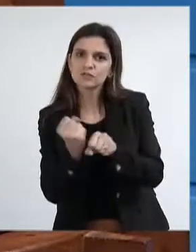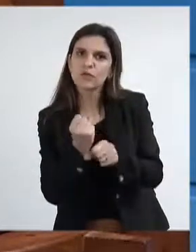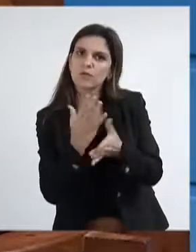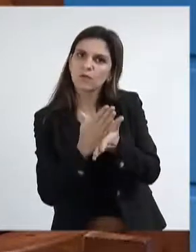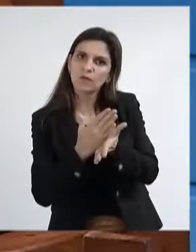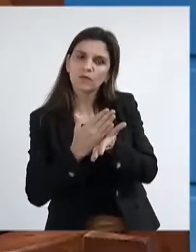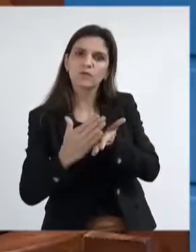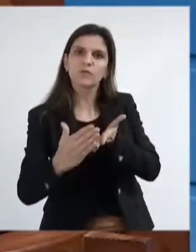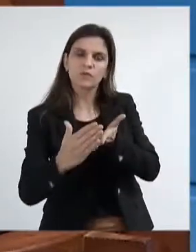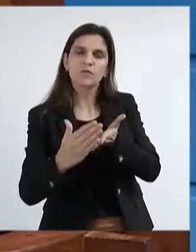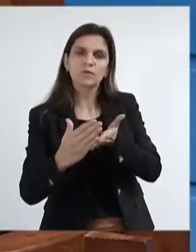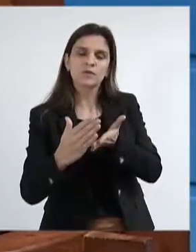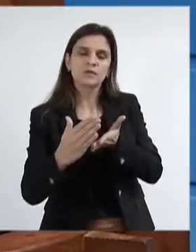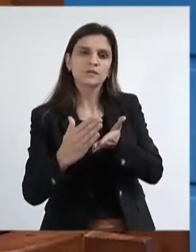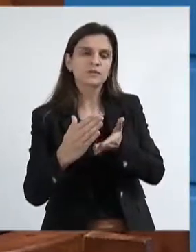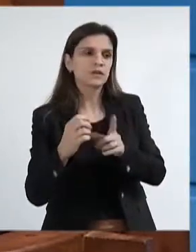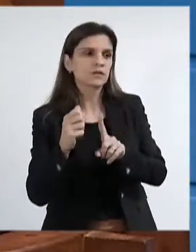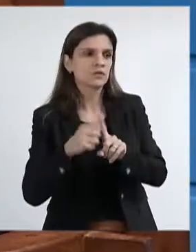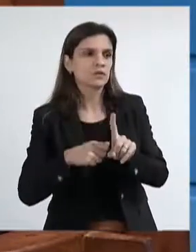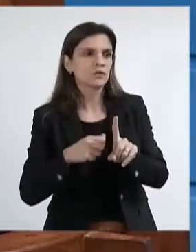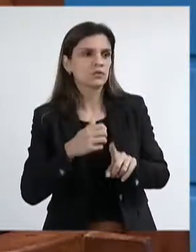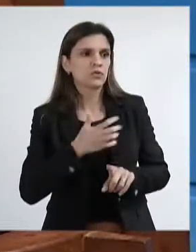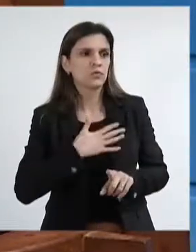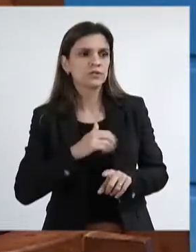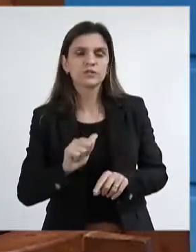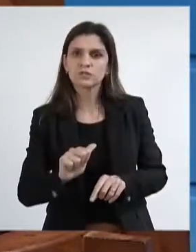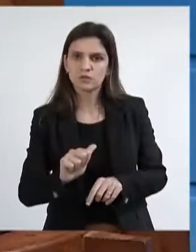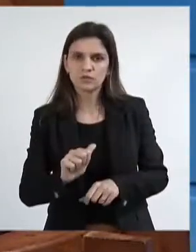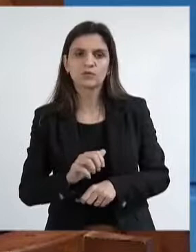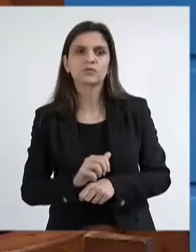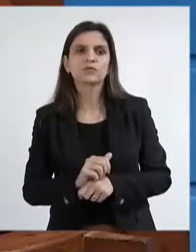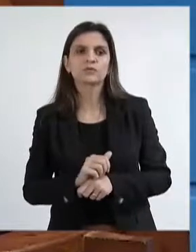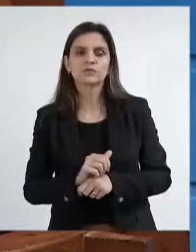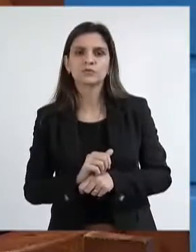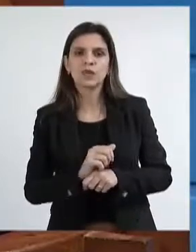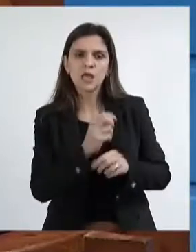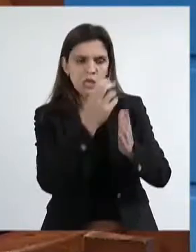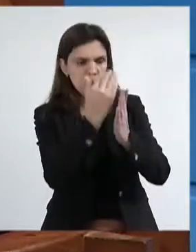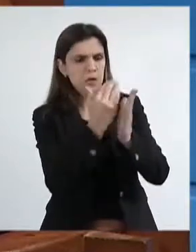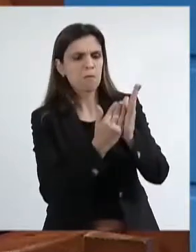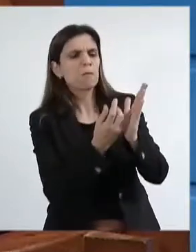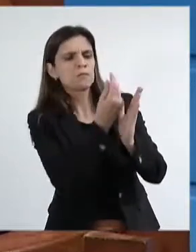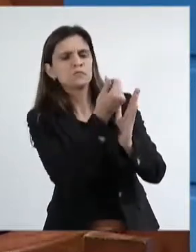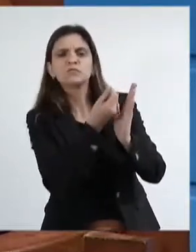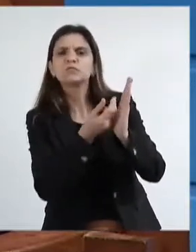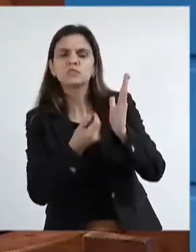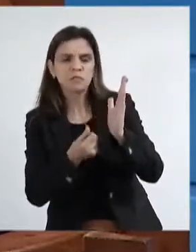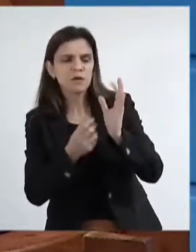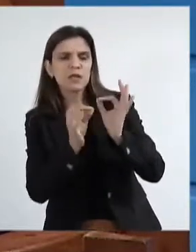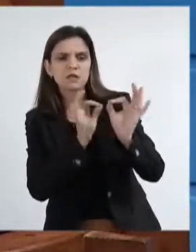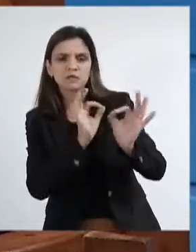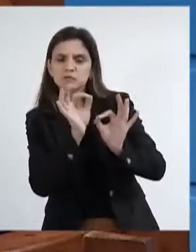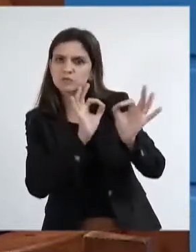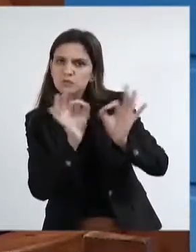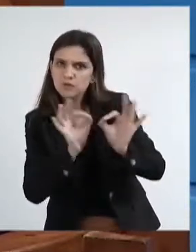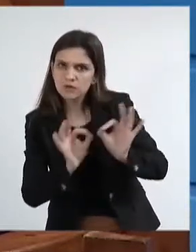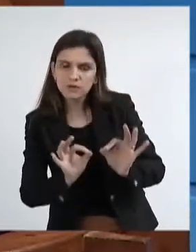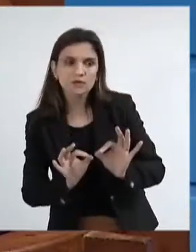devem começar em agosto. O general já fez a tomada de preço e agora, nesse mês,